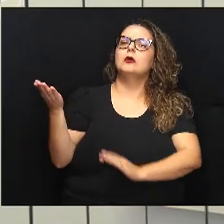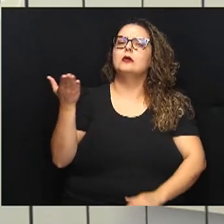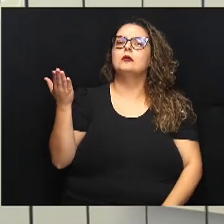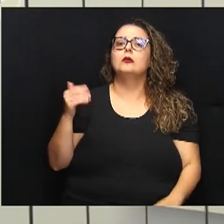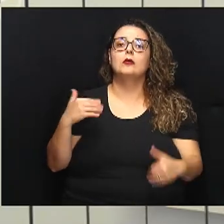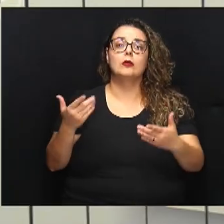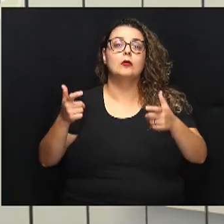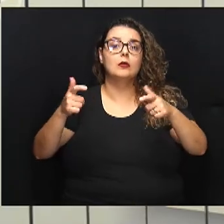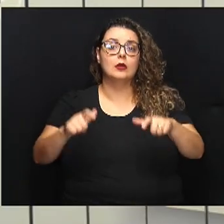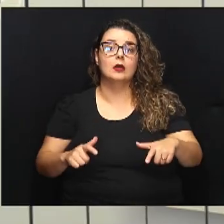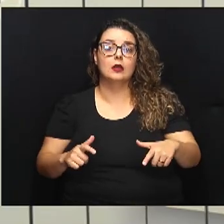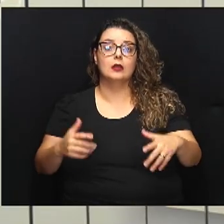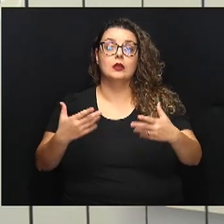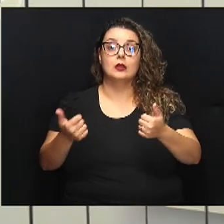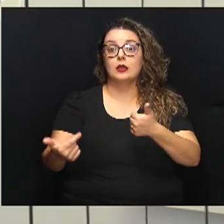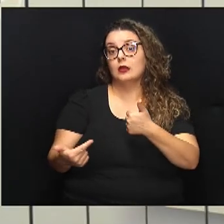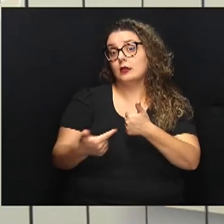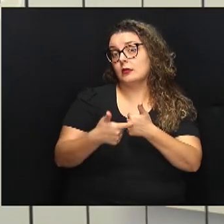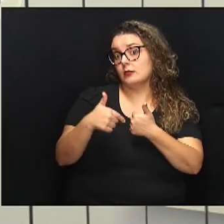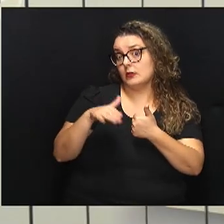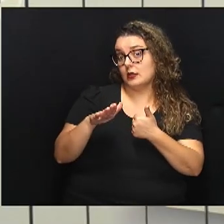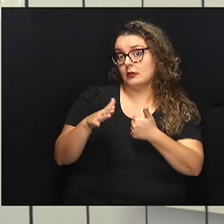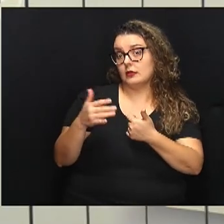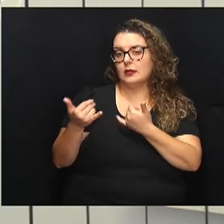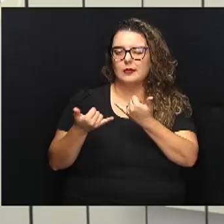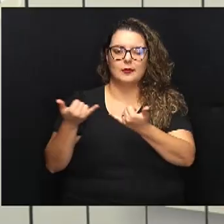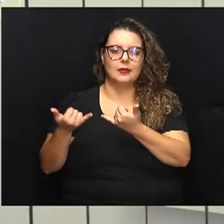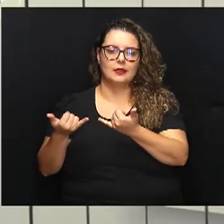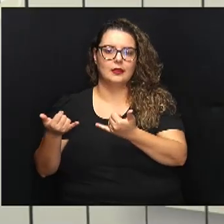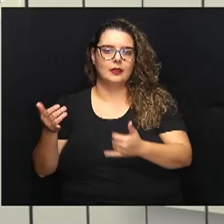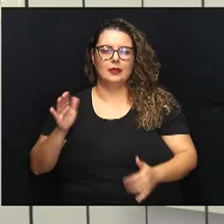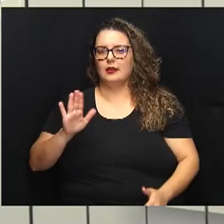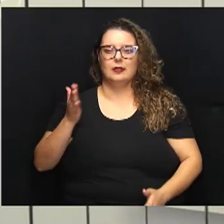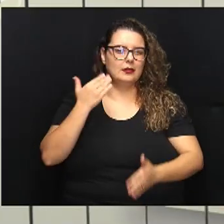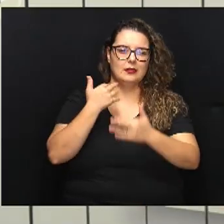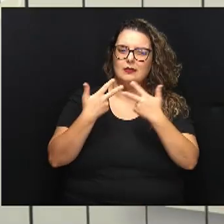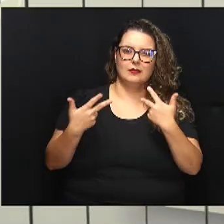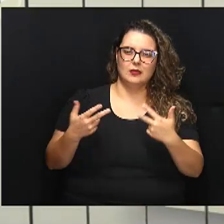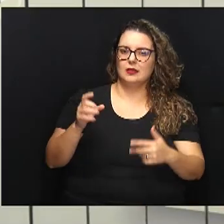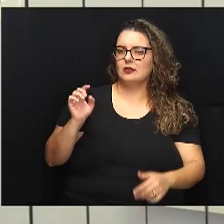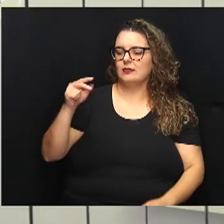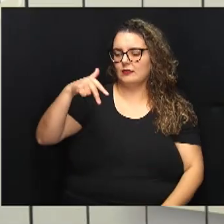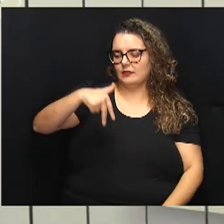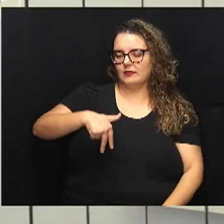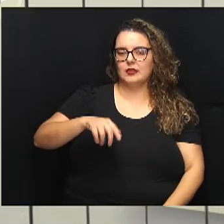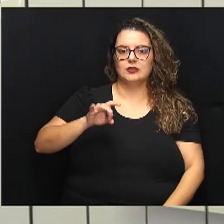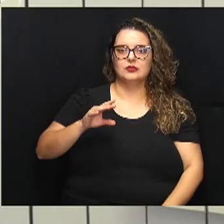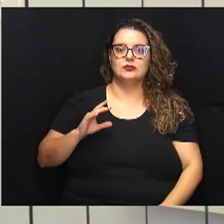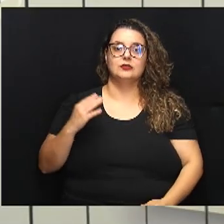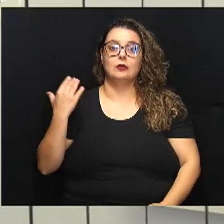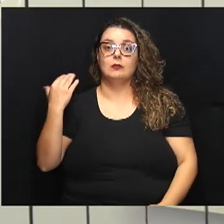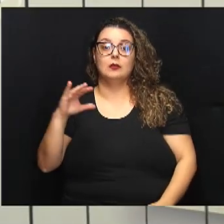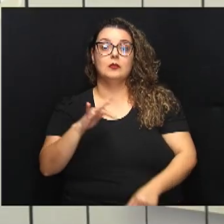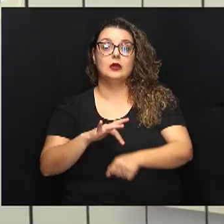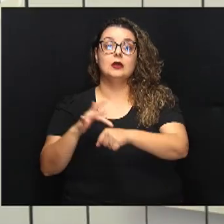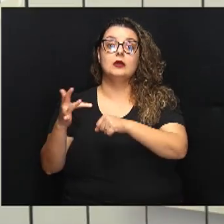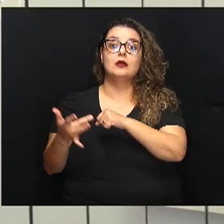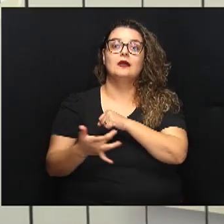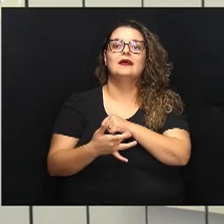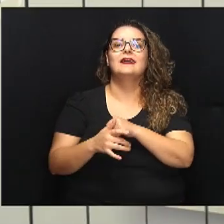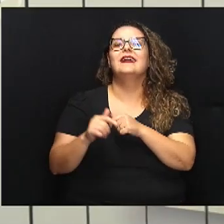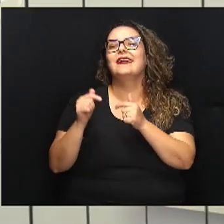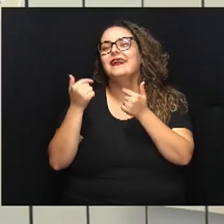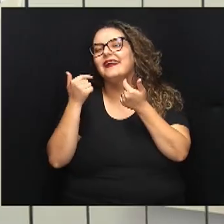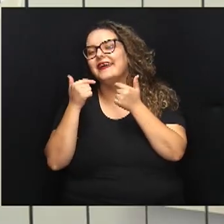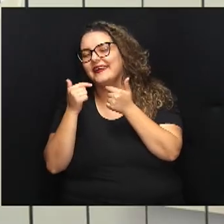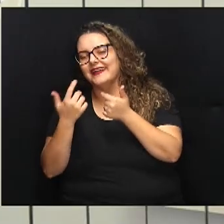prato que recebe mais likes? E ele brinca, olha, eu nem vou comer, eu vim aqui só para postar em rede social. E o garçom,